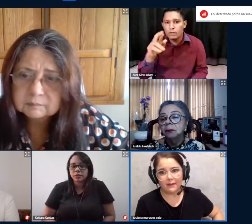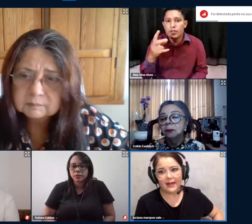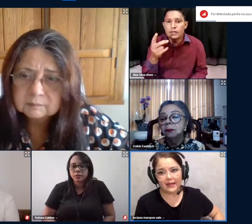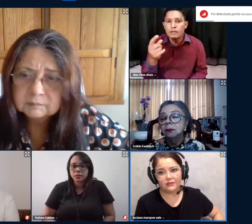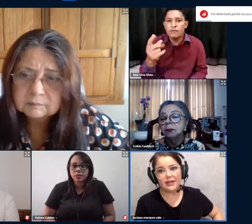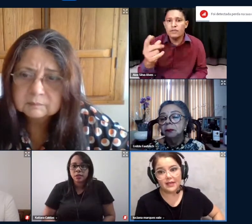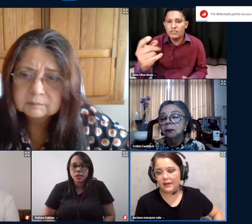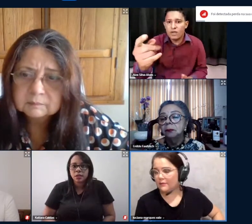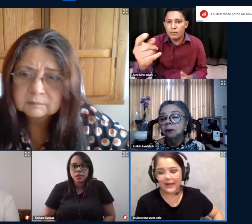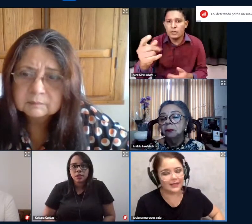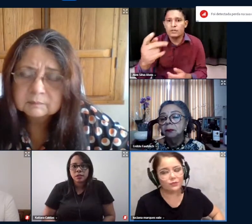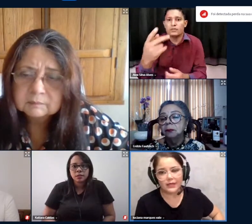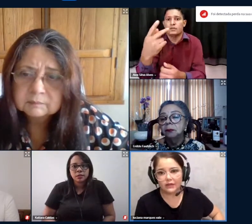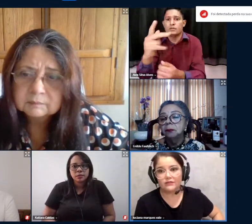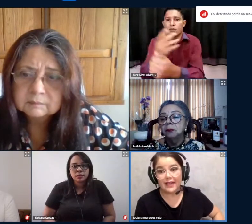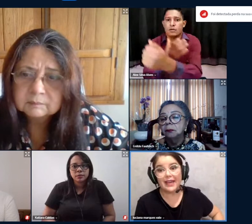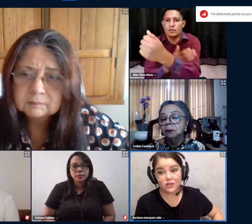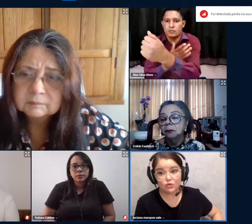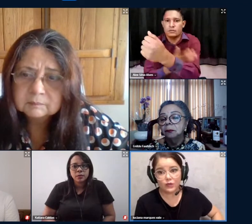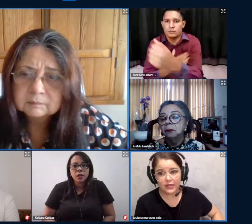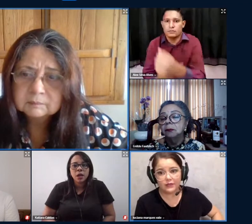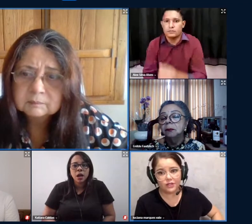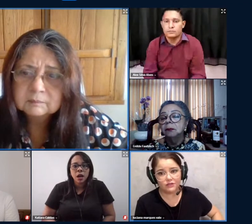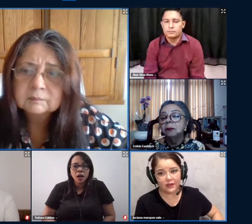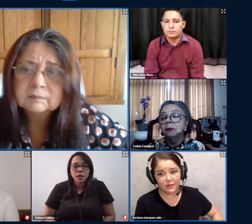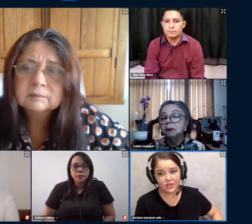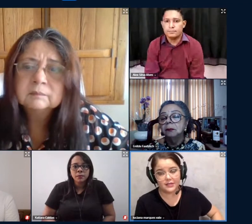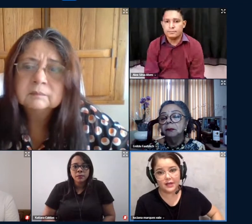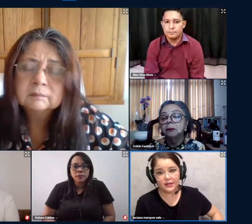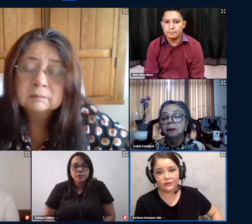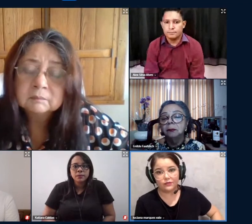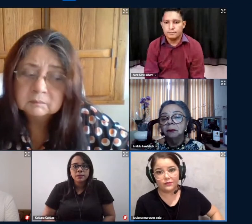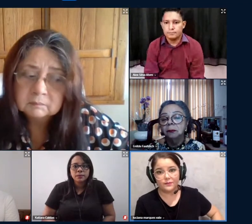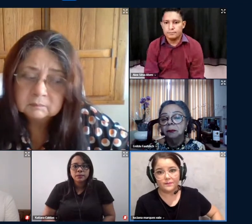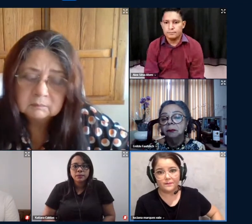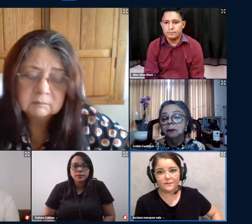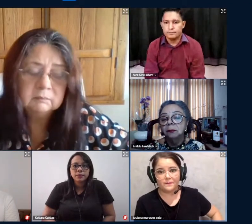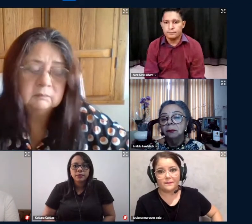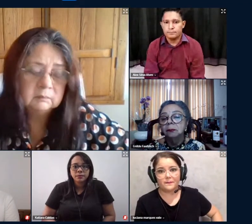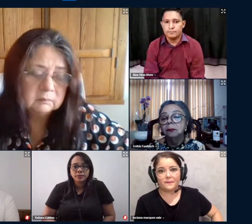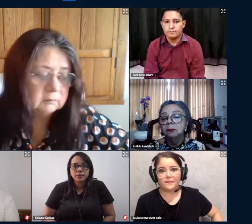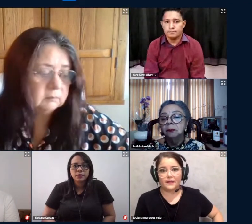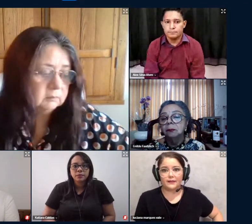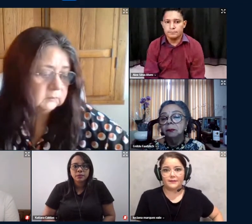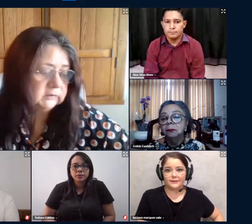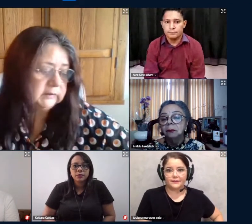vai apagar, ele vai excluir definitivamente esse arquivo.